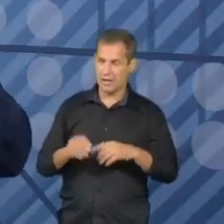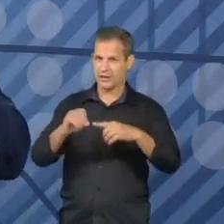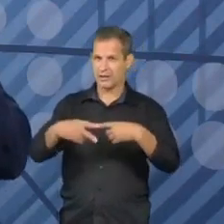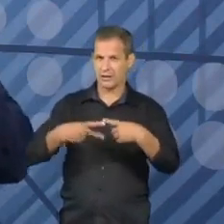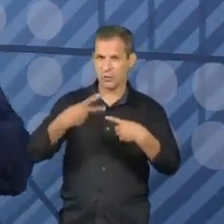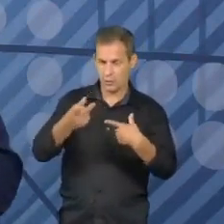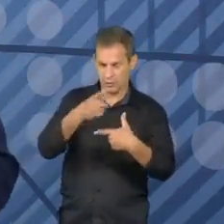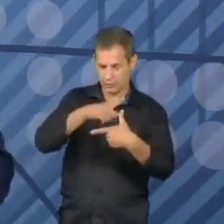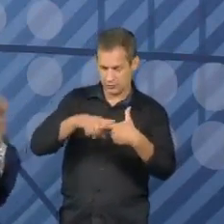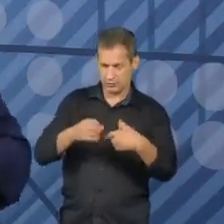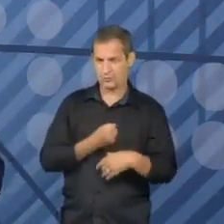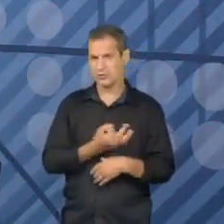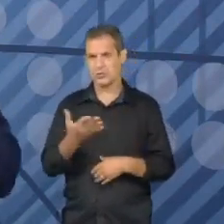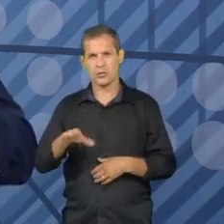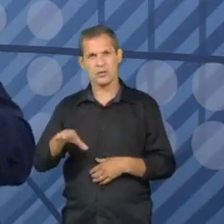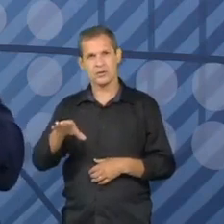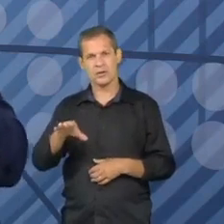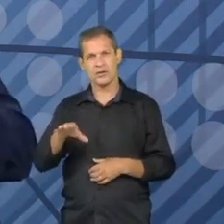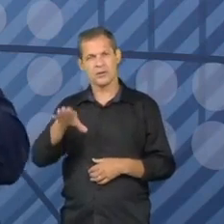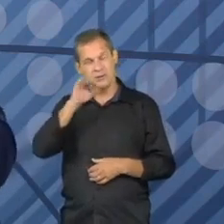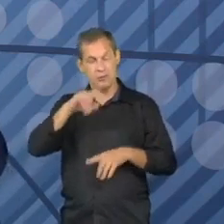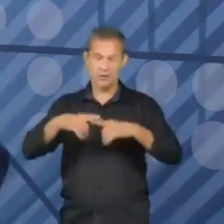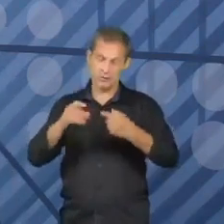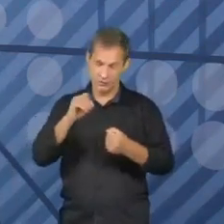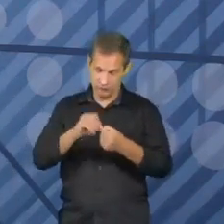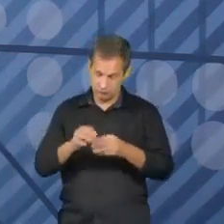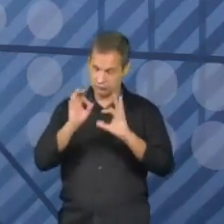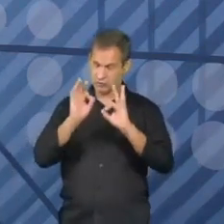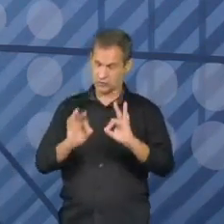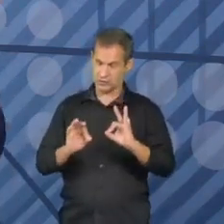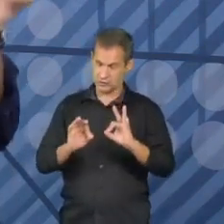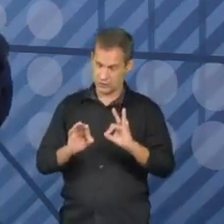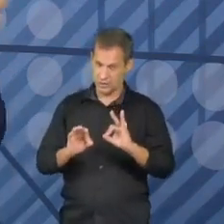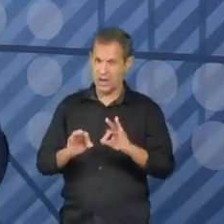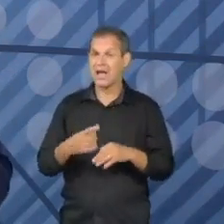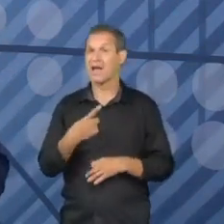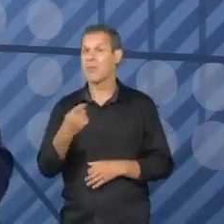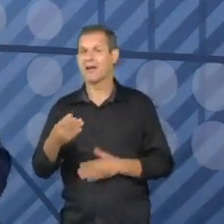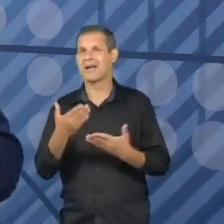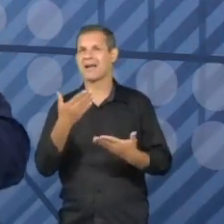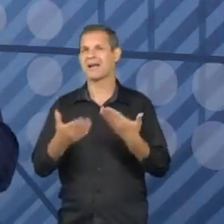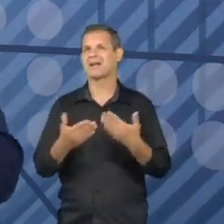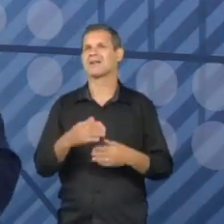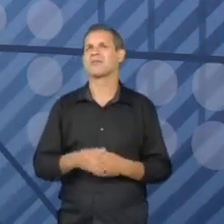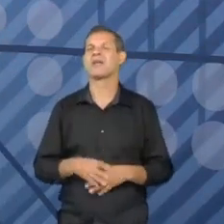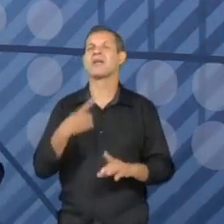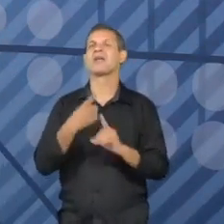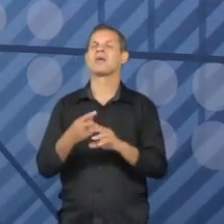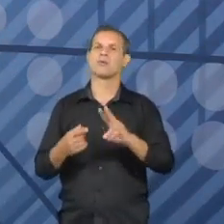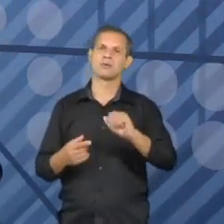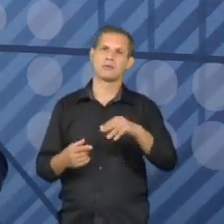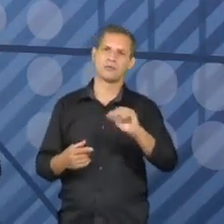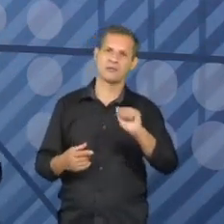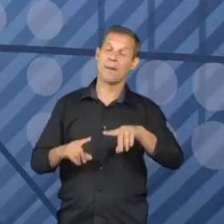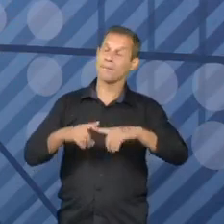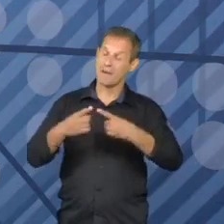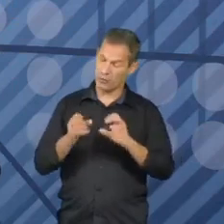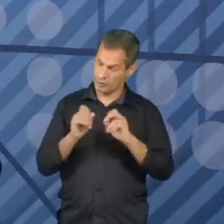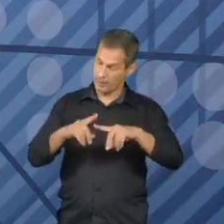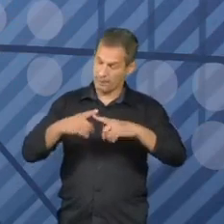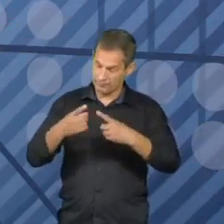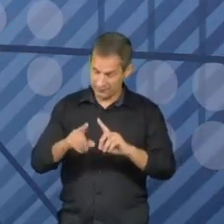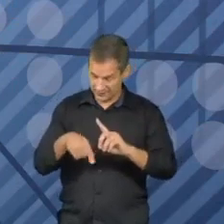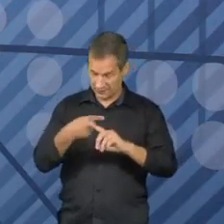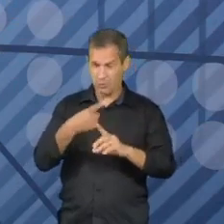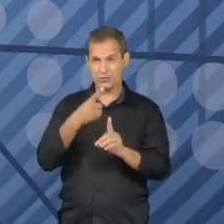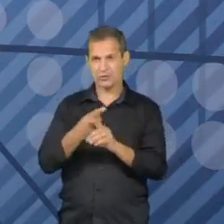quadrado e divido pela quantidade de itens lá. Aí eu faço um passo a passo, isso para cada peso, encontro a minha variância. Muito bem, depois